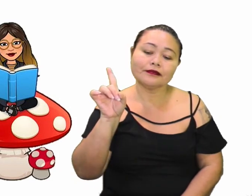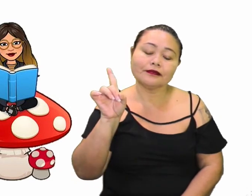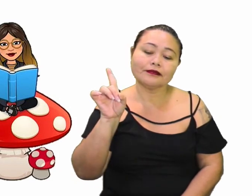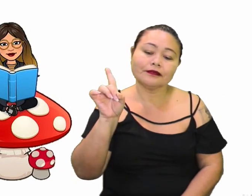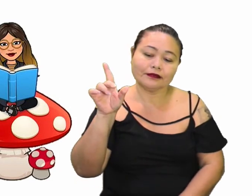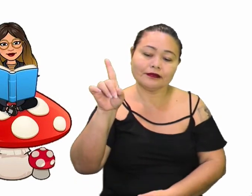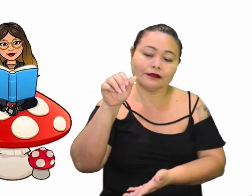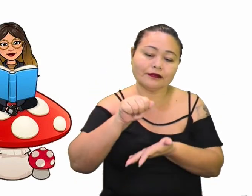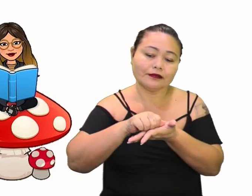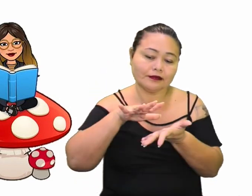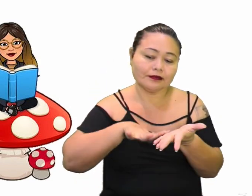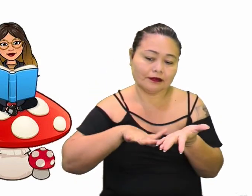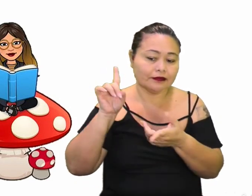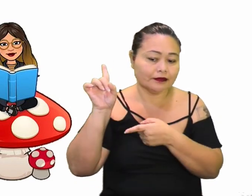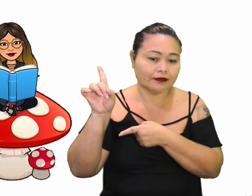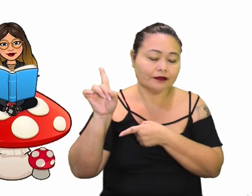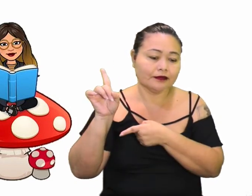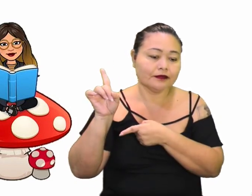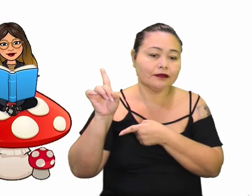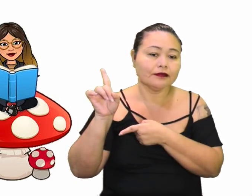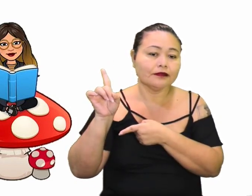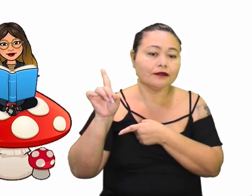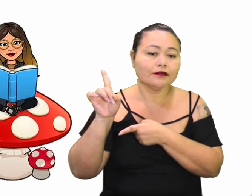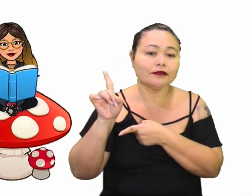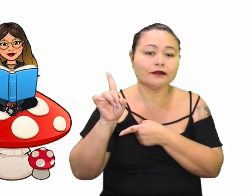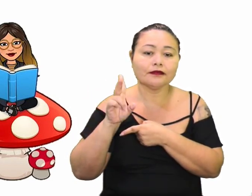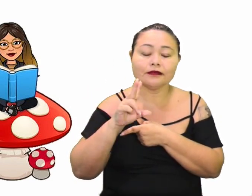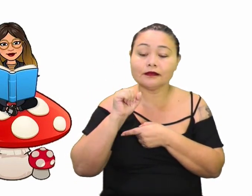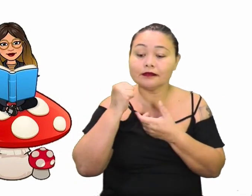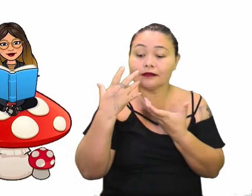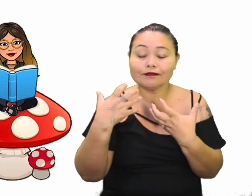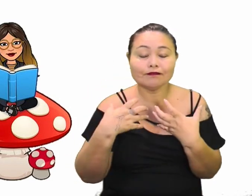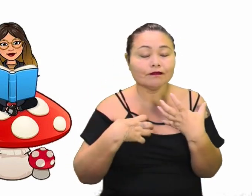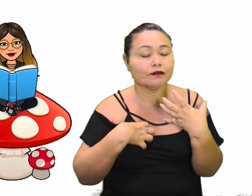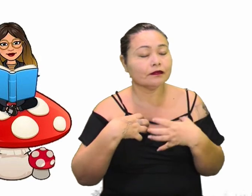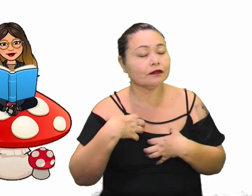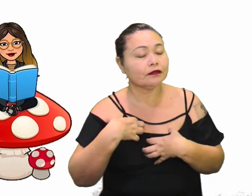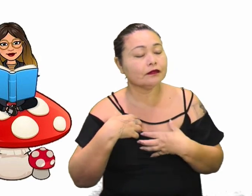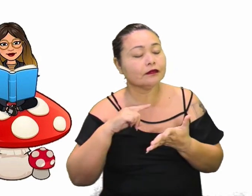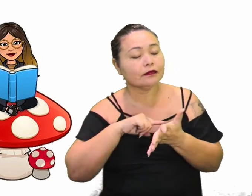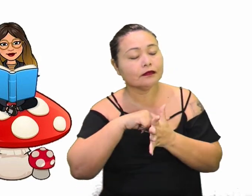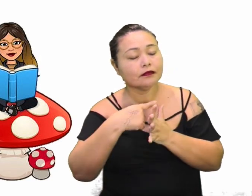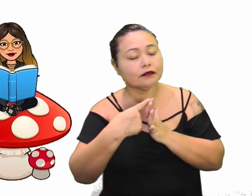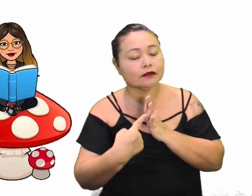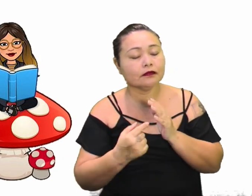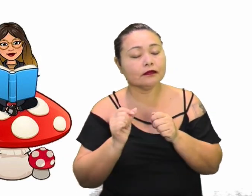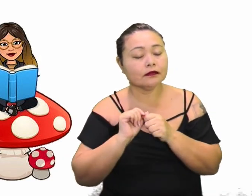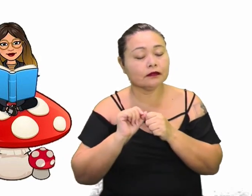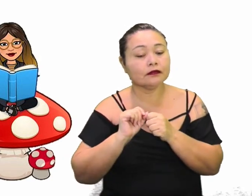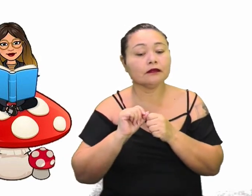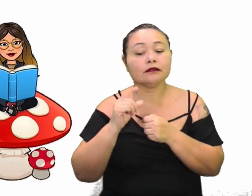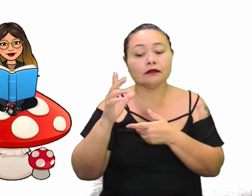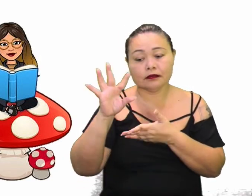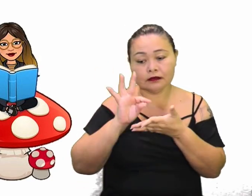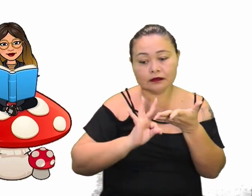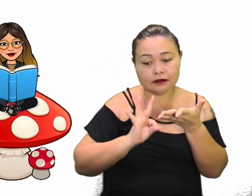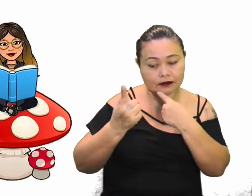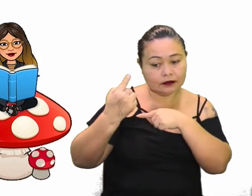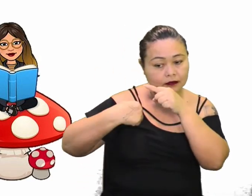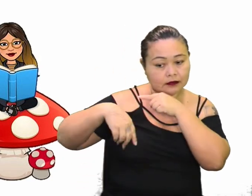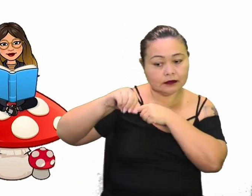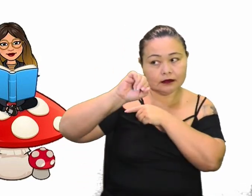vai explicar, você vai justificar. Belezinha? Então tá. Vamos lá, tô dando sequência aqui à nossa